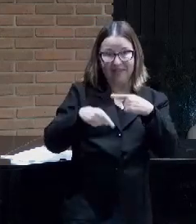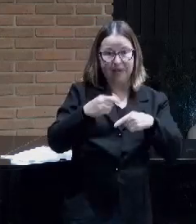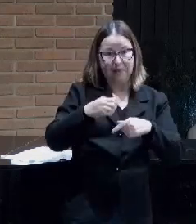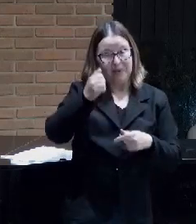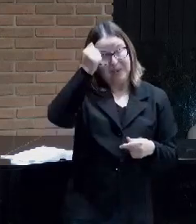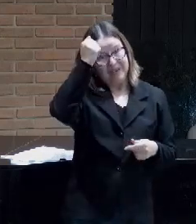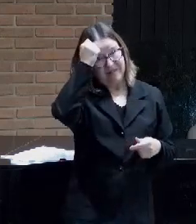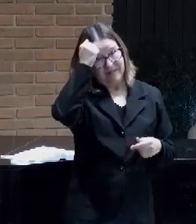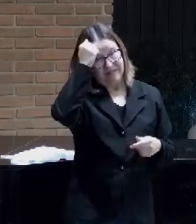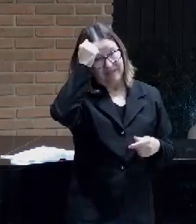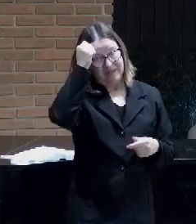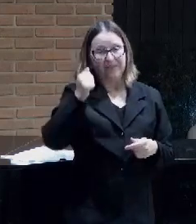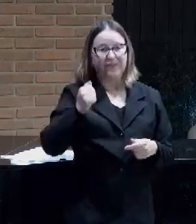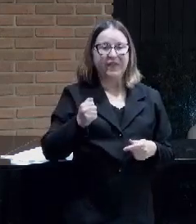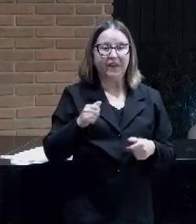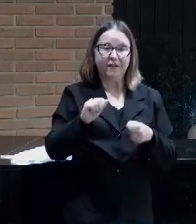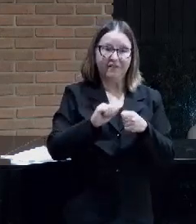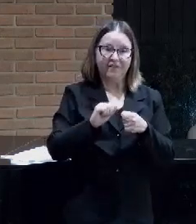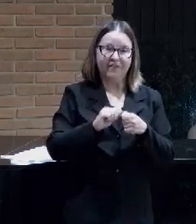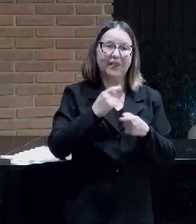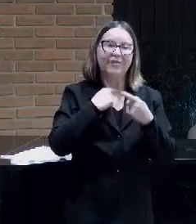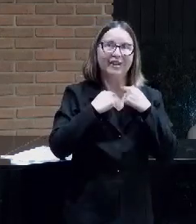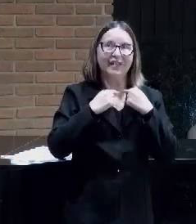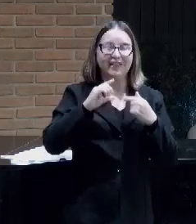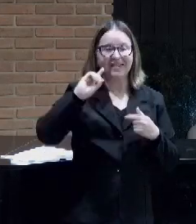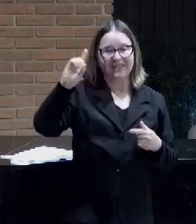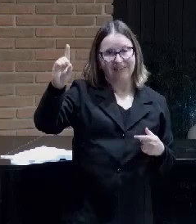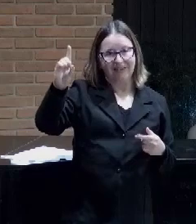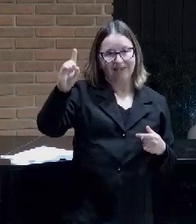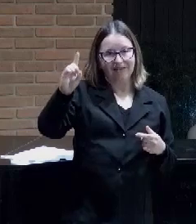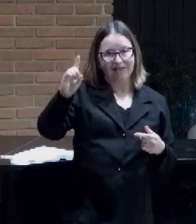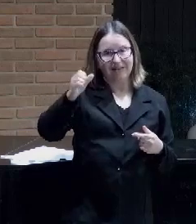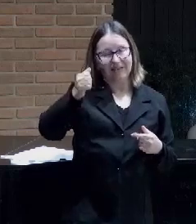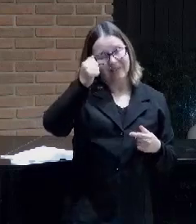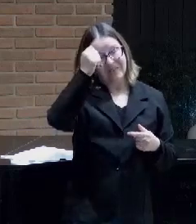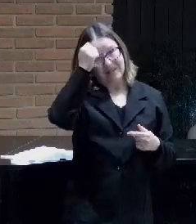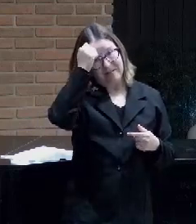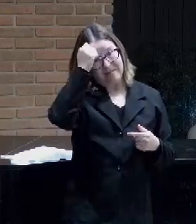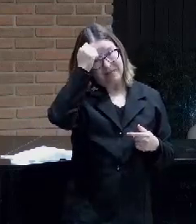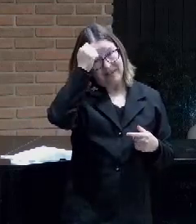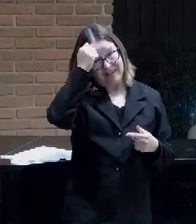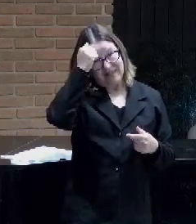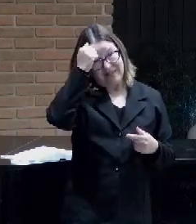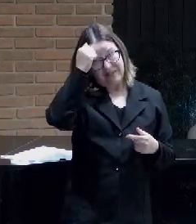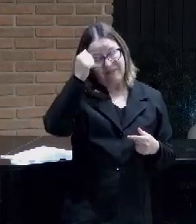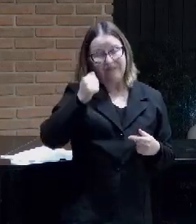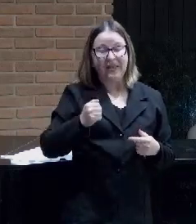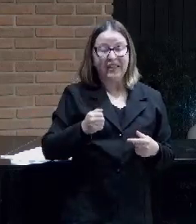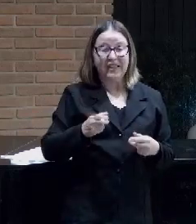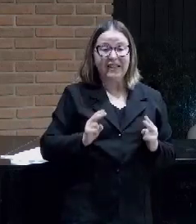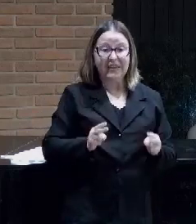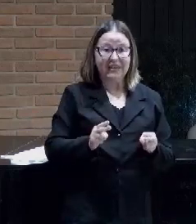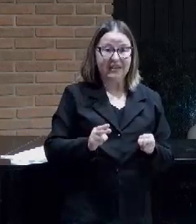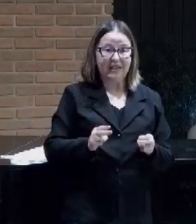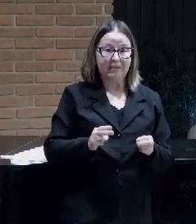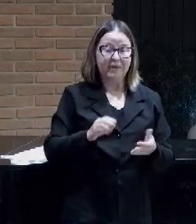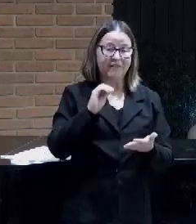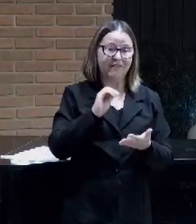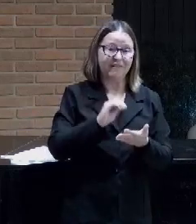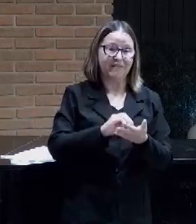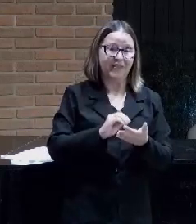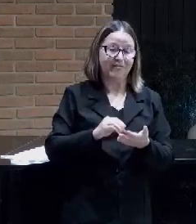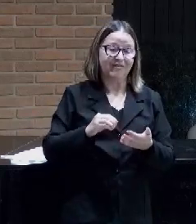faz a vontade de Deus, o povo de Nínive se arrepende e ainda assim no final o que nós vemos? Jonas descontente com isso. Mas eu pergunto